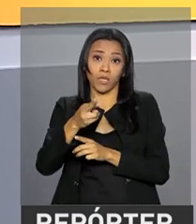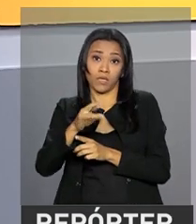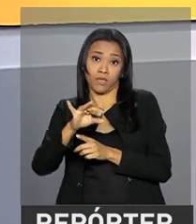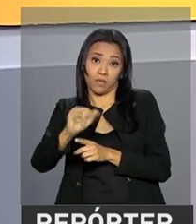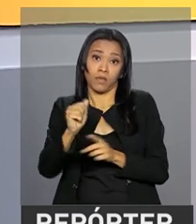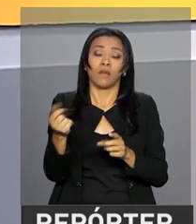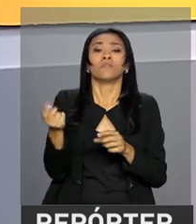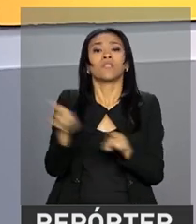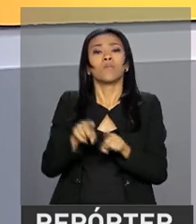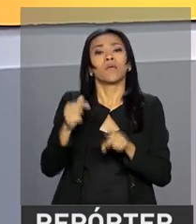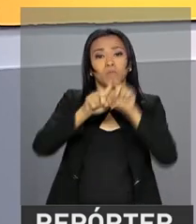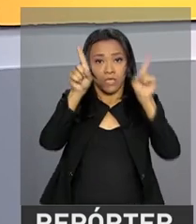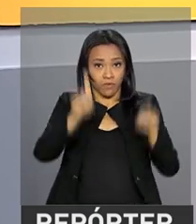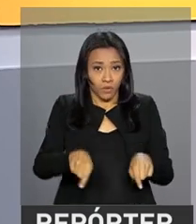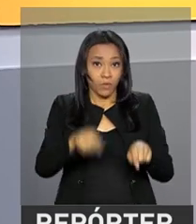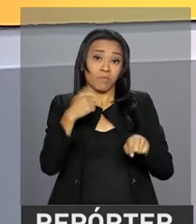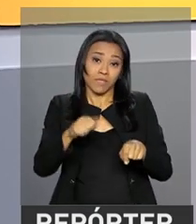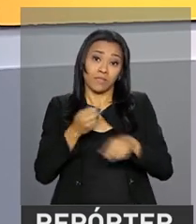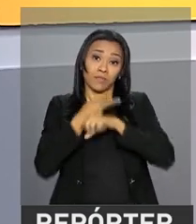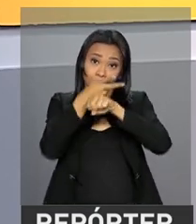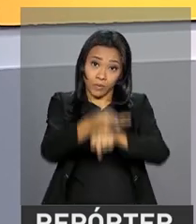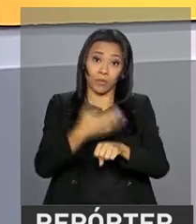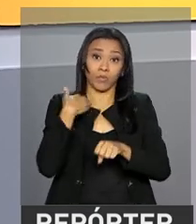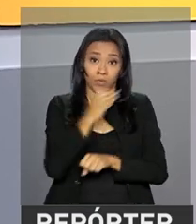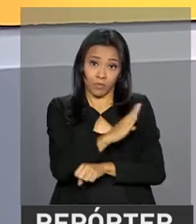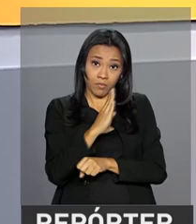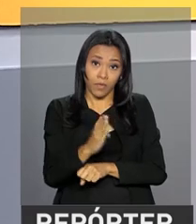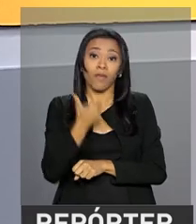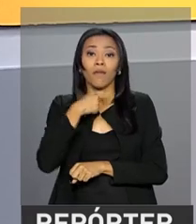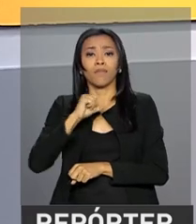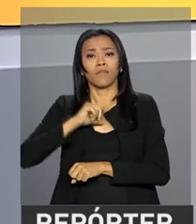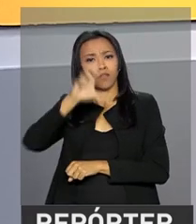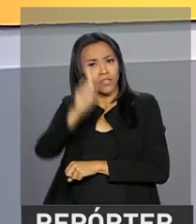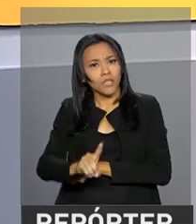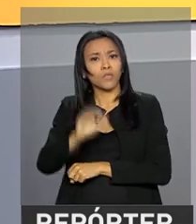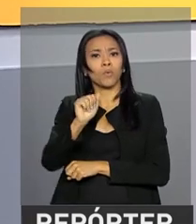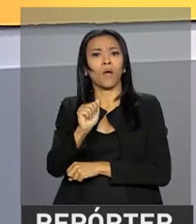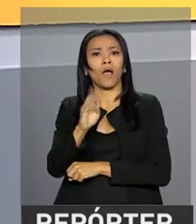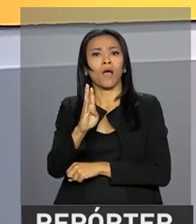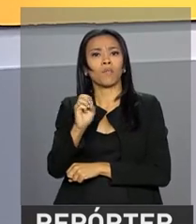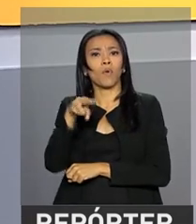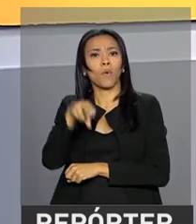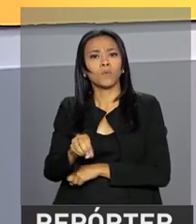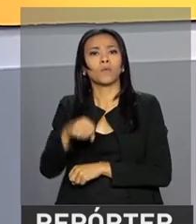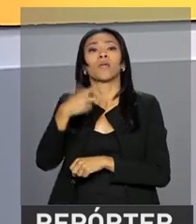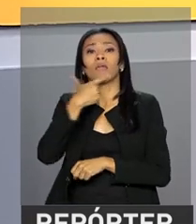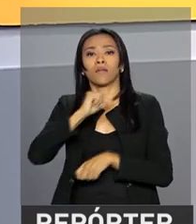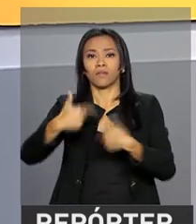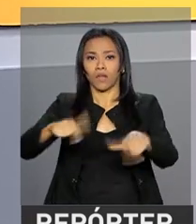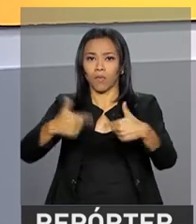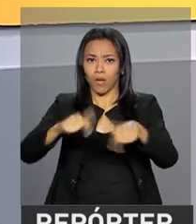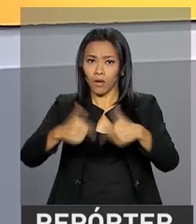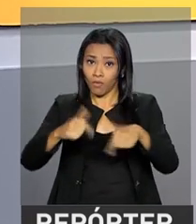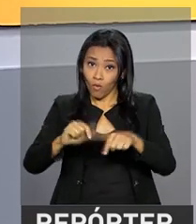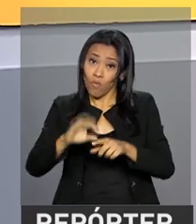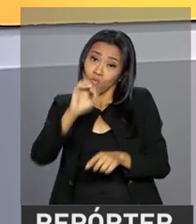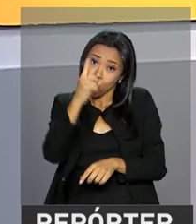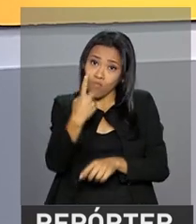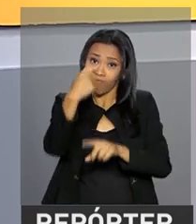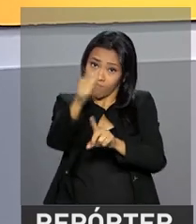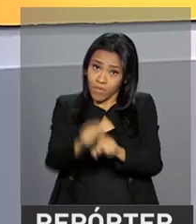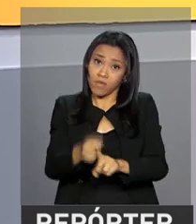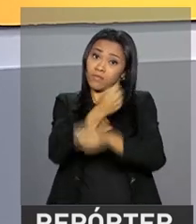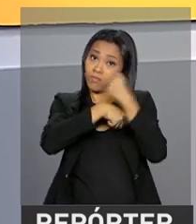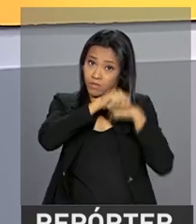sacar o benefício no banco do brasil têm direito ao abono salarial quem trabalhou formalmente por no mínimo um mês